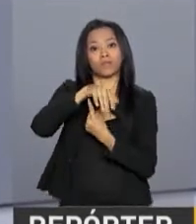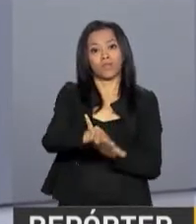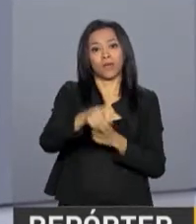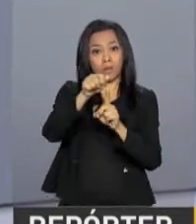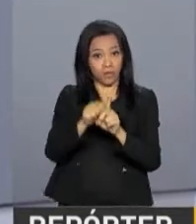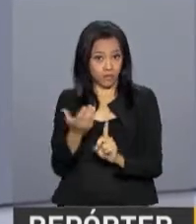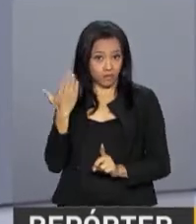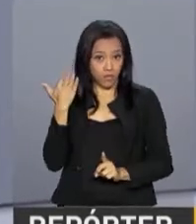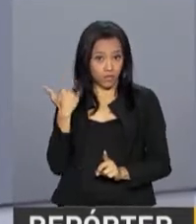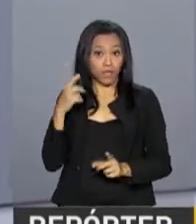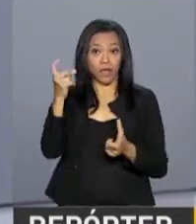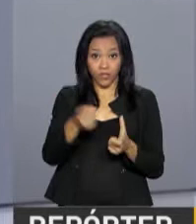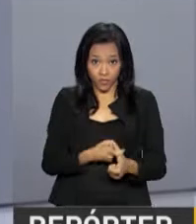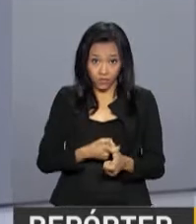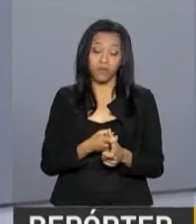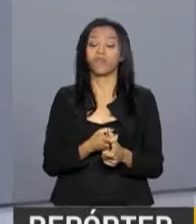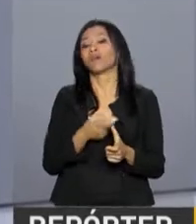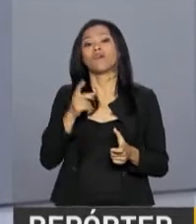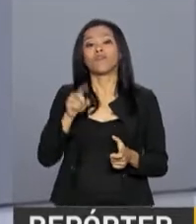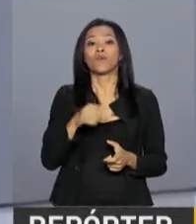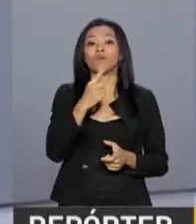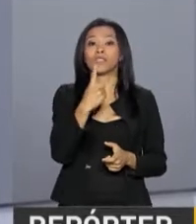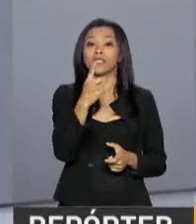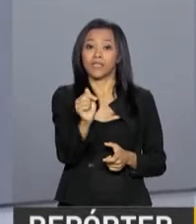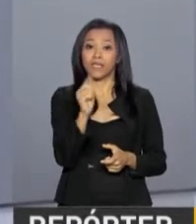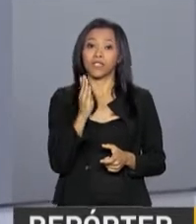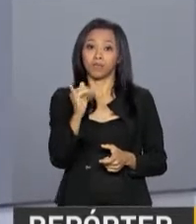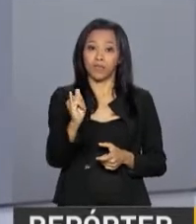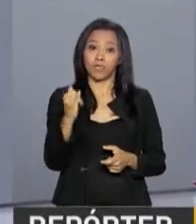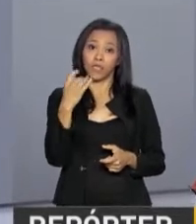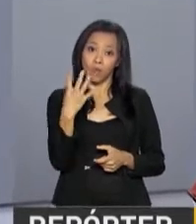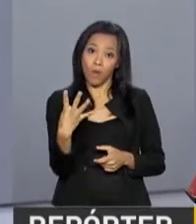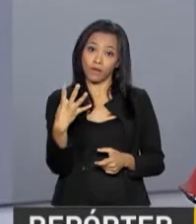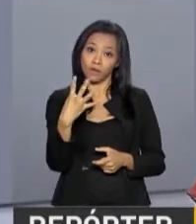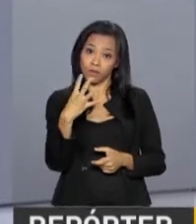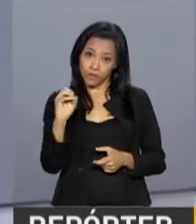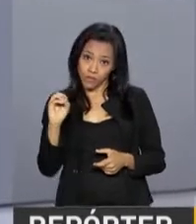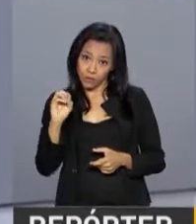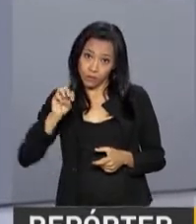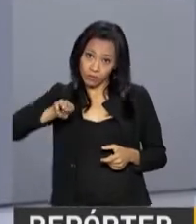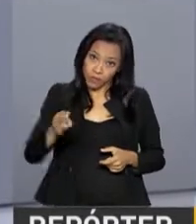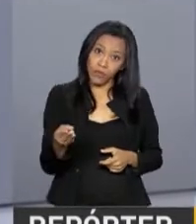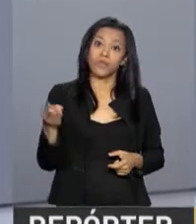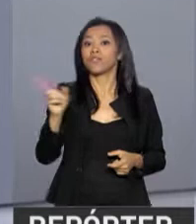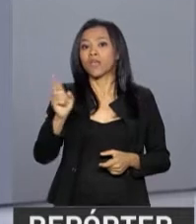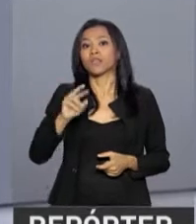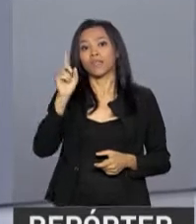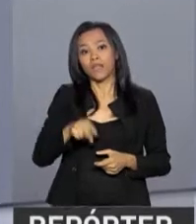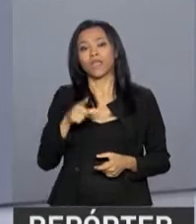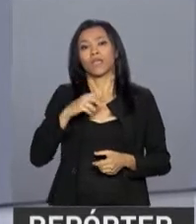mês passado o déficit primário ficou em 17 bilhões e 400 milhões de reais o resultado engloba